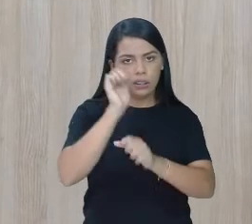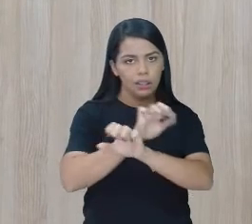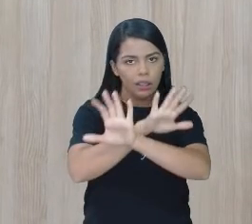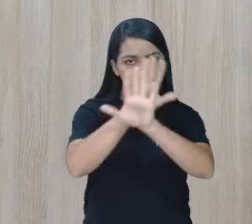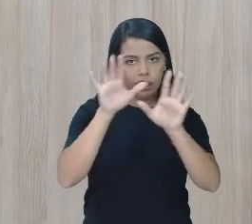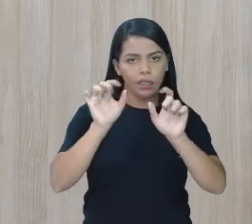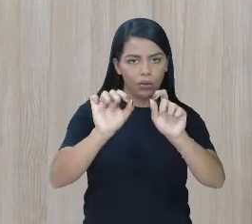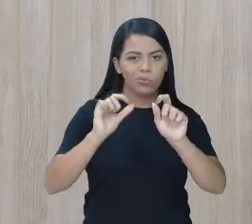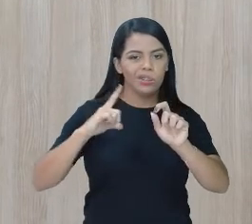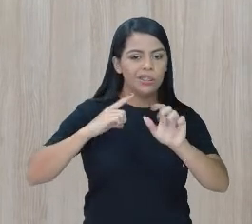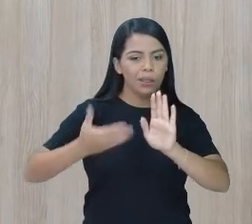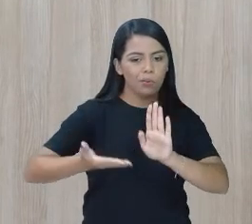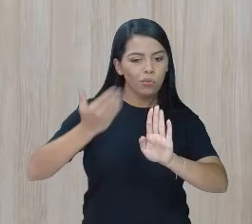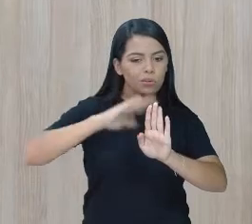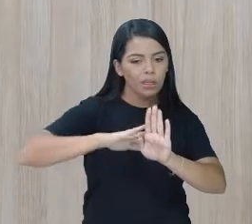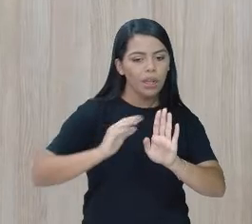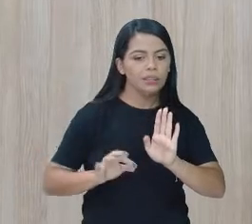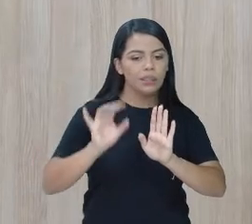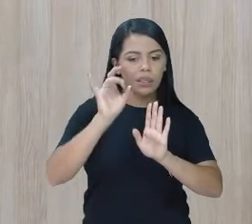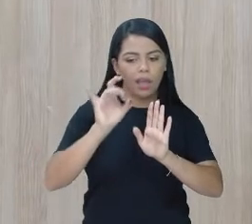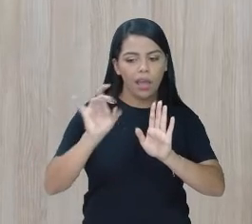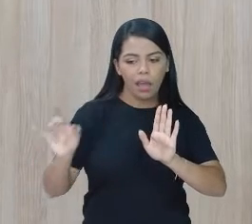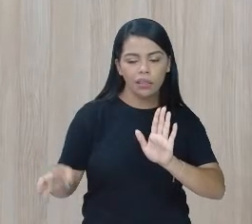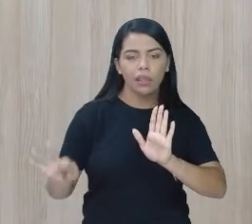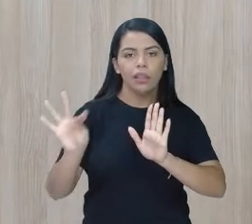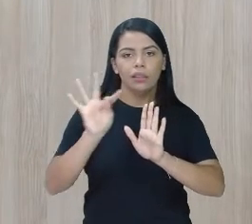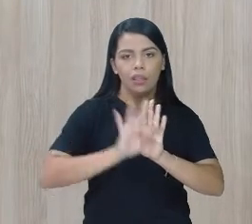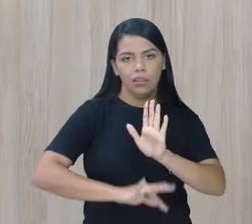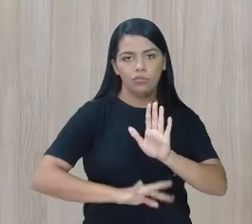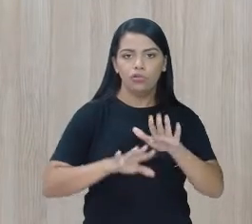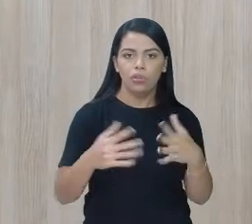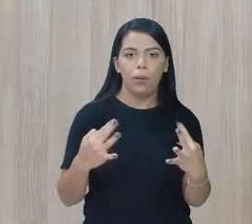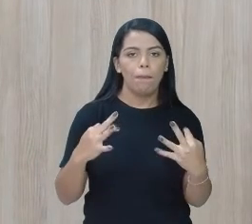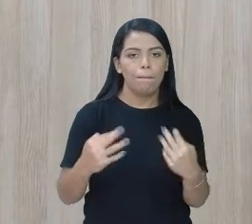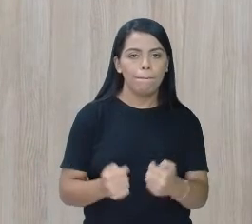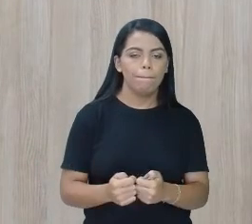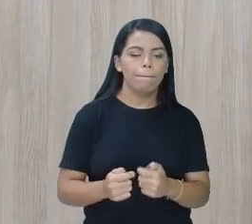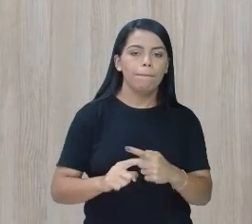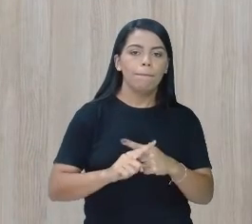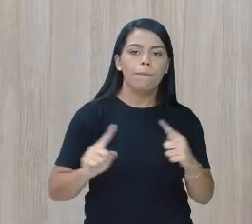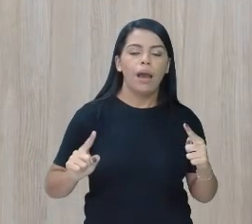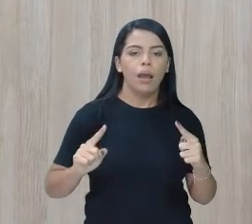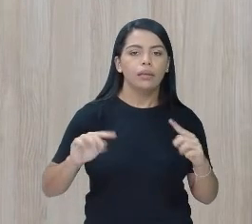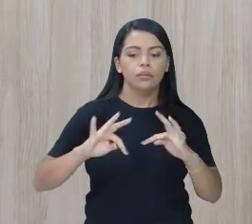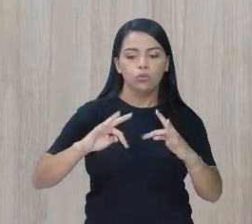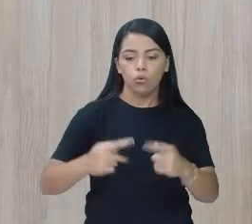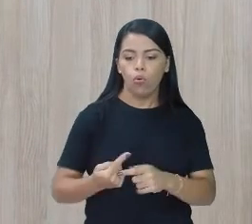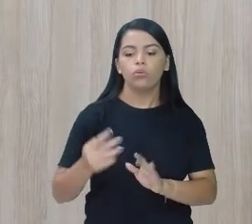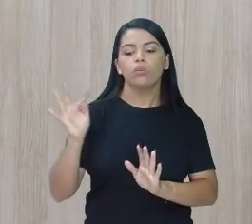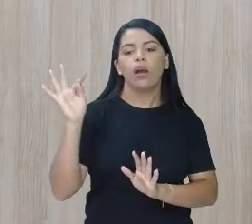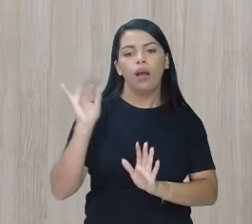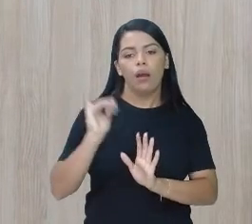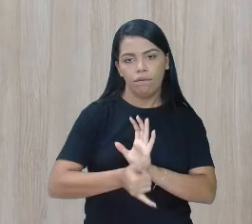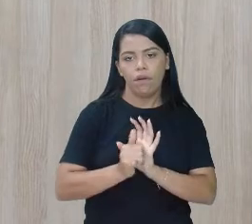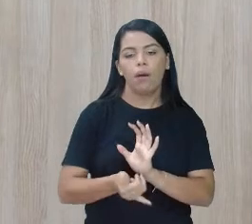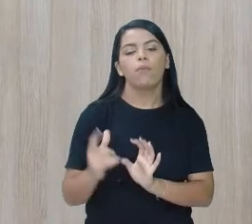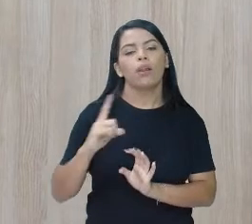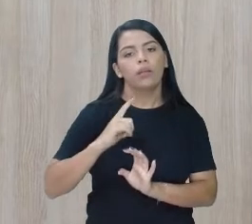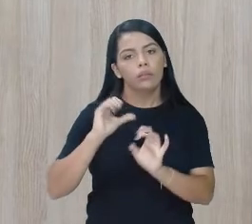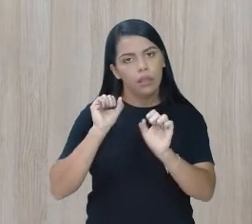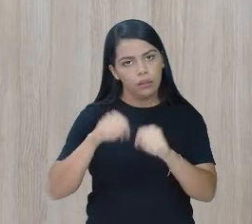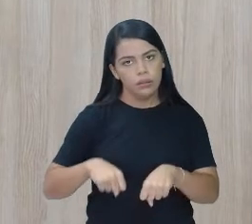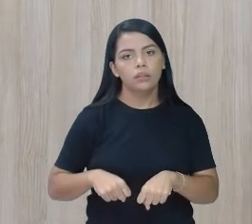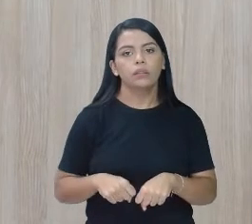por trás de cada texto, tá certo? Mas toda fábula vai ter, sim, uma moral da história, alguma coisa a